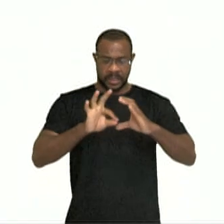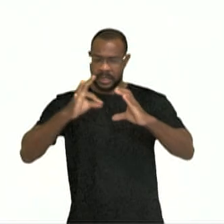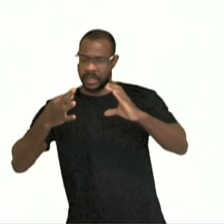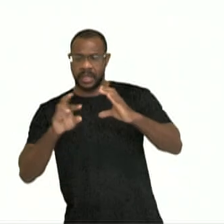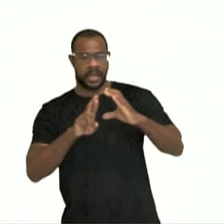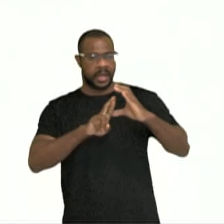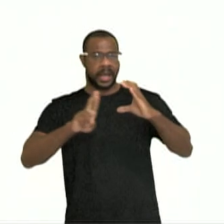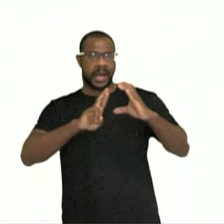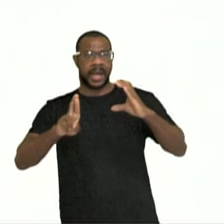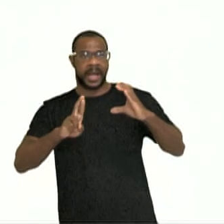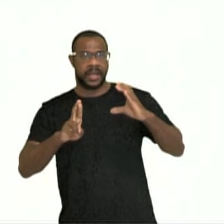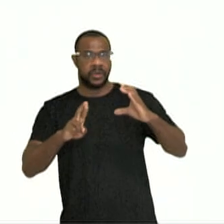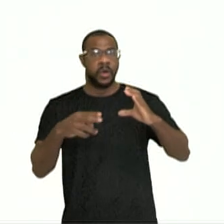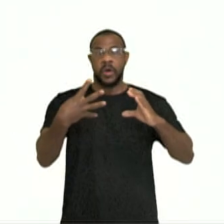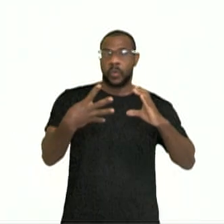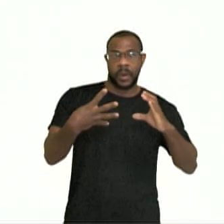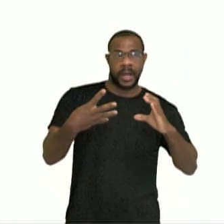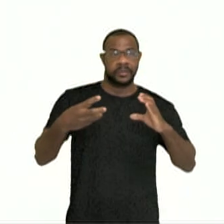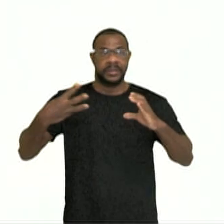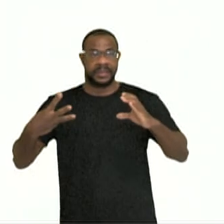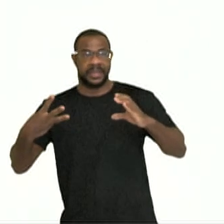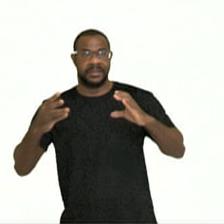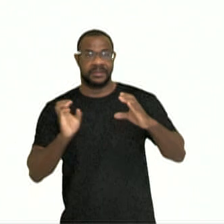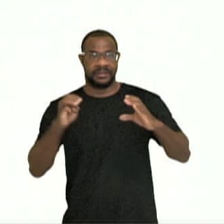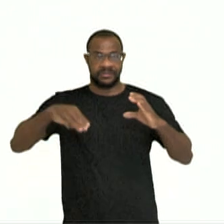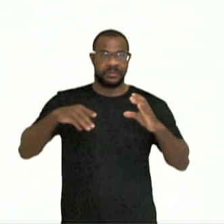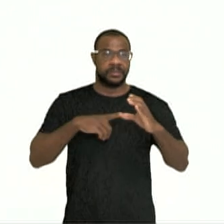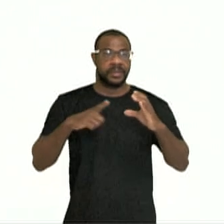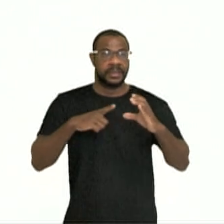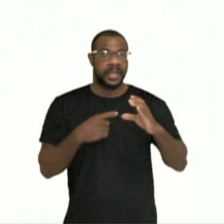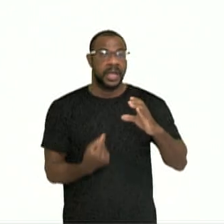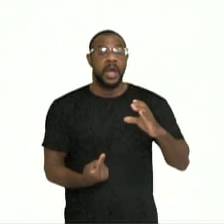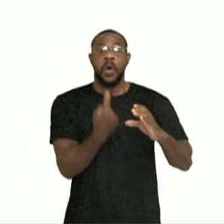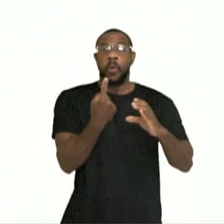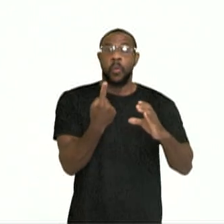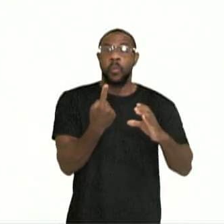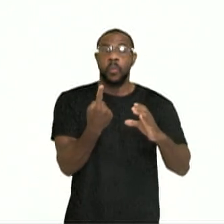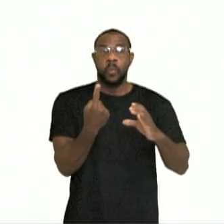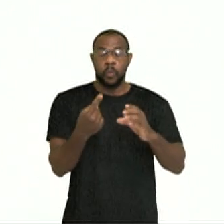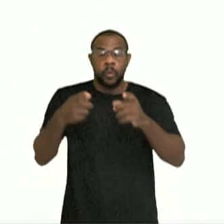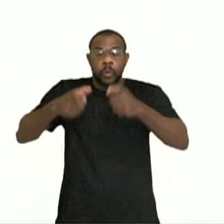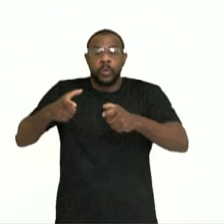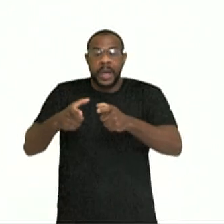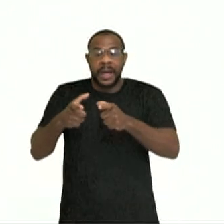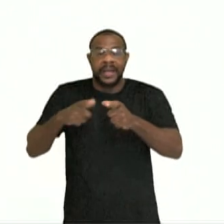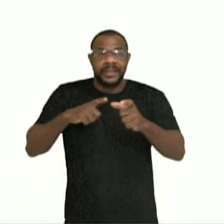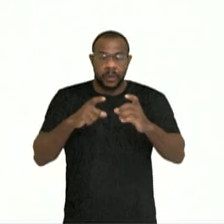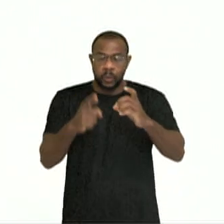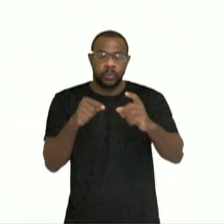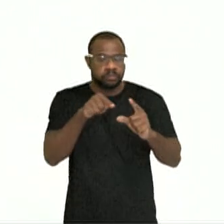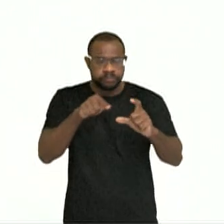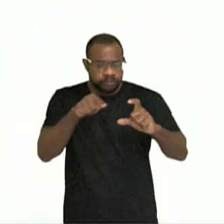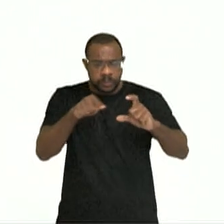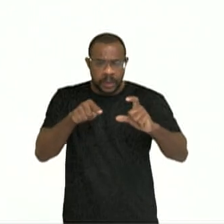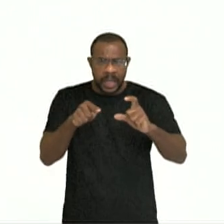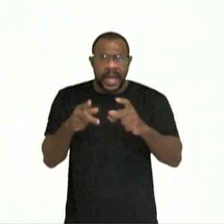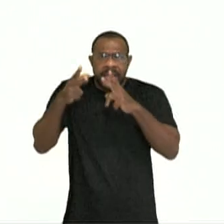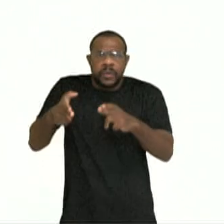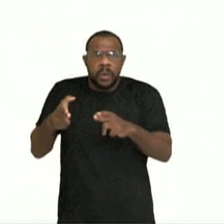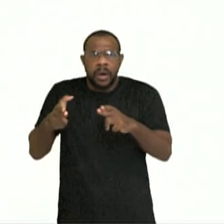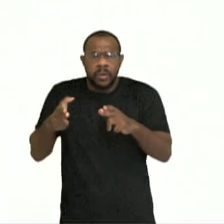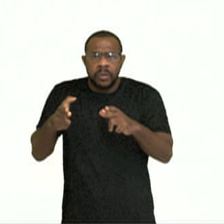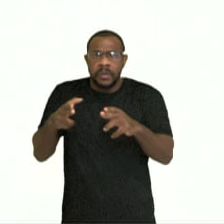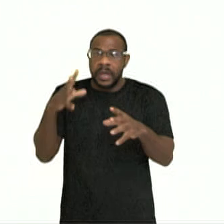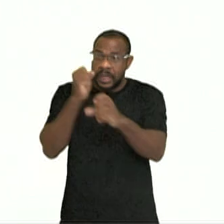4 centímetros, respectivamente. Tem somente um ponto em comum: calcular qual é a distância entre os centros.